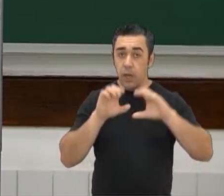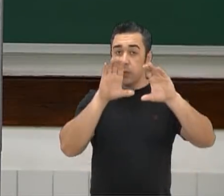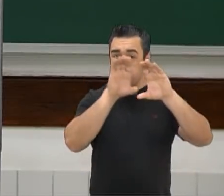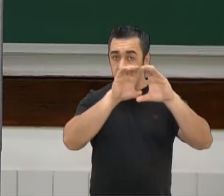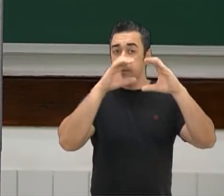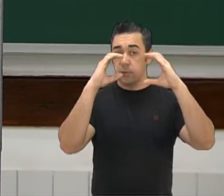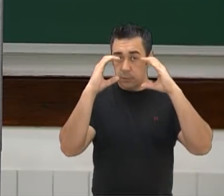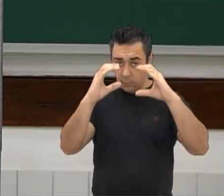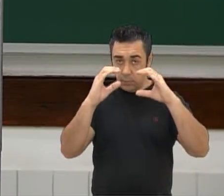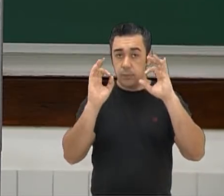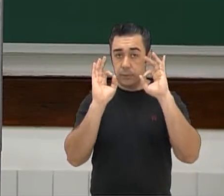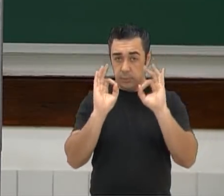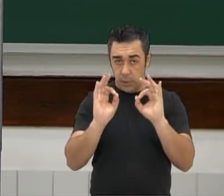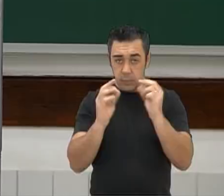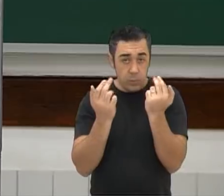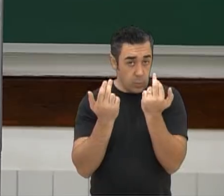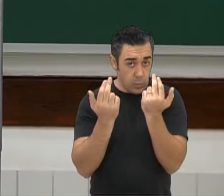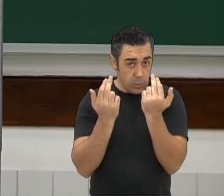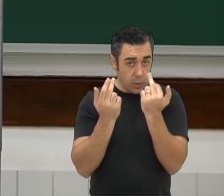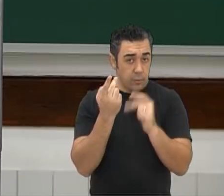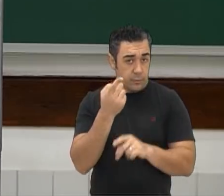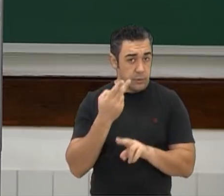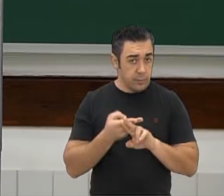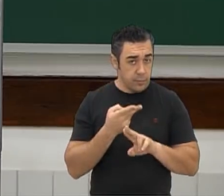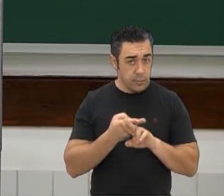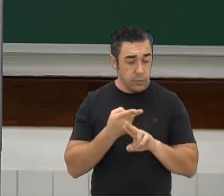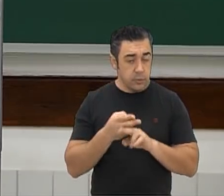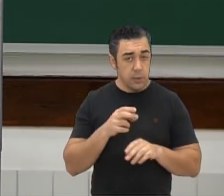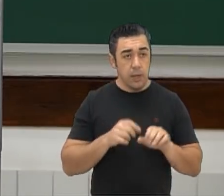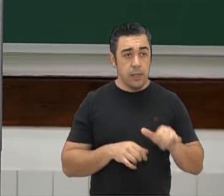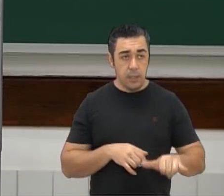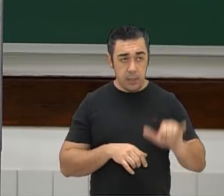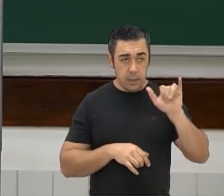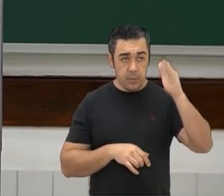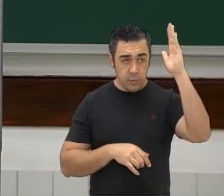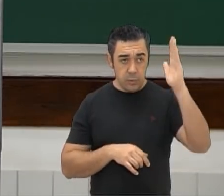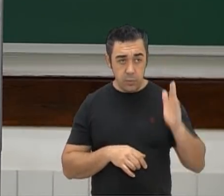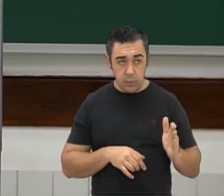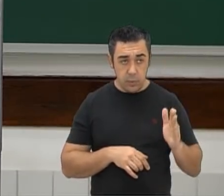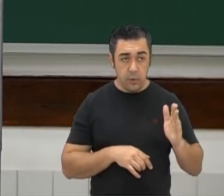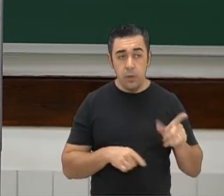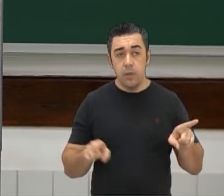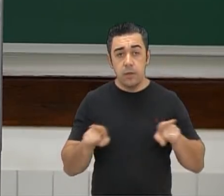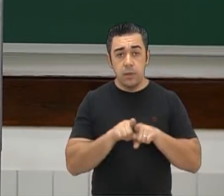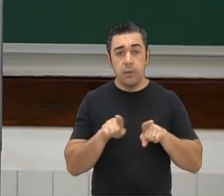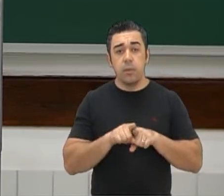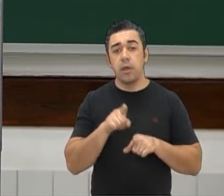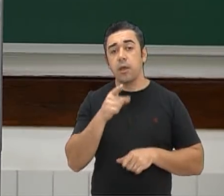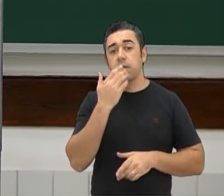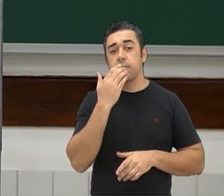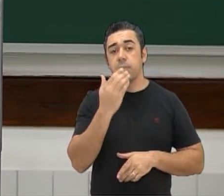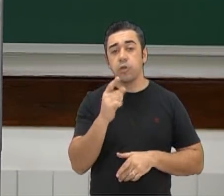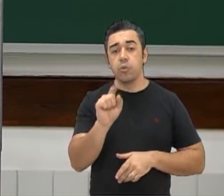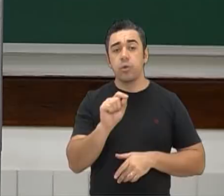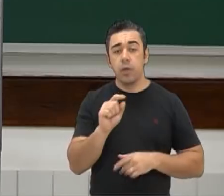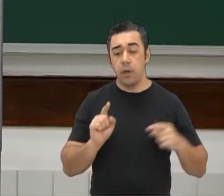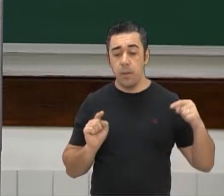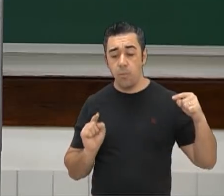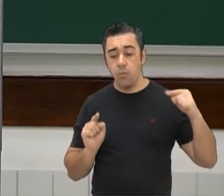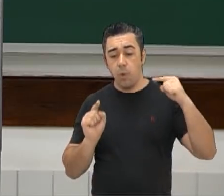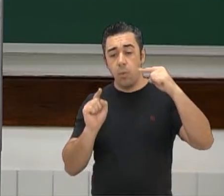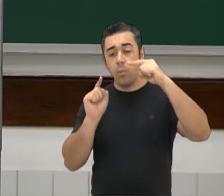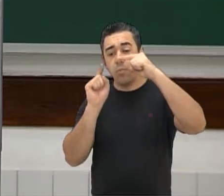da figura, utilizando-se do eixo Y, ele quer que você identifique os pontos que